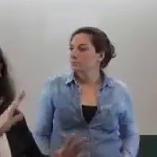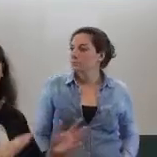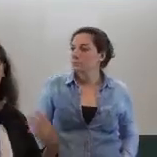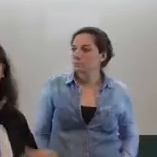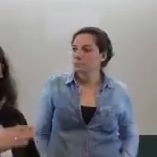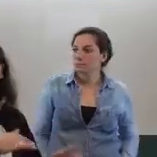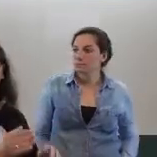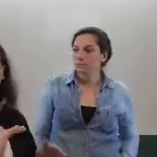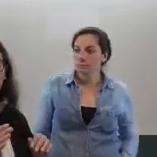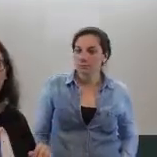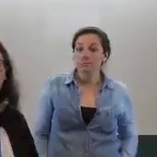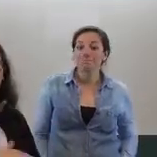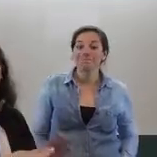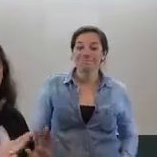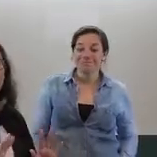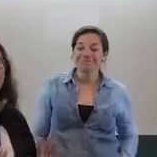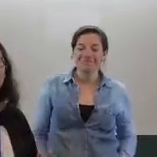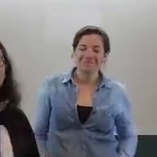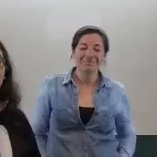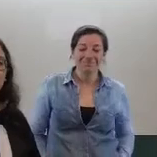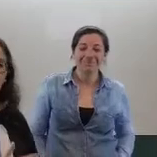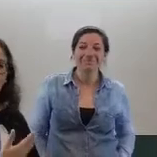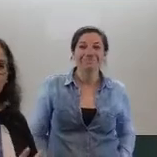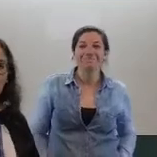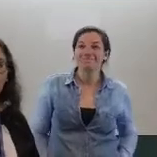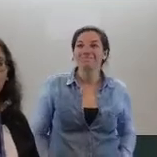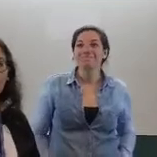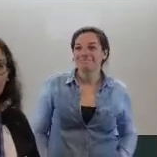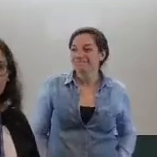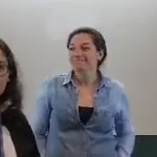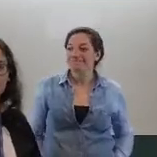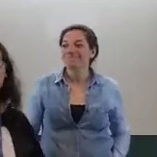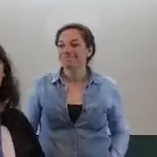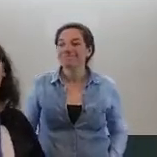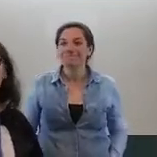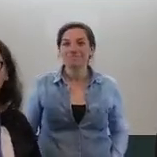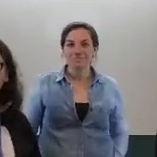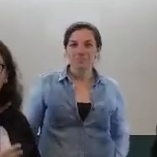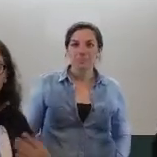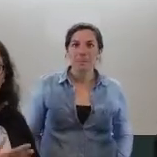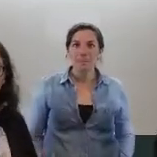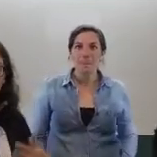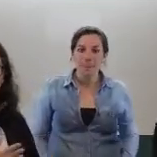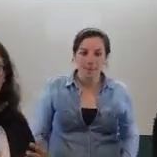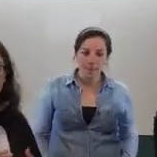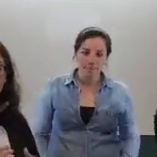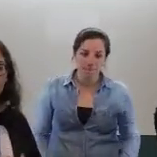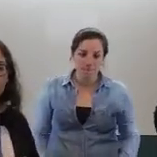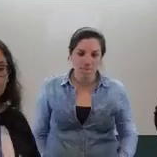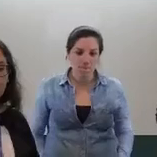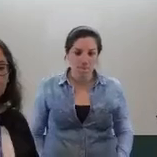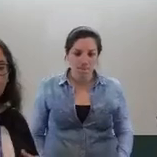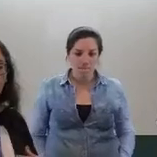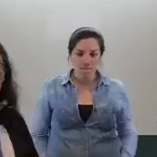Comic Sans ou outra fonte Verdana, tem que ser ou Arial ou Times. Então, tem tudo isso que vai dizer